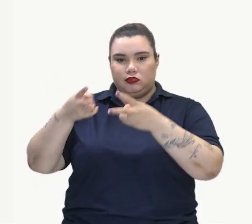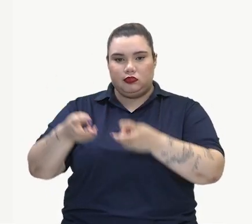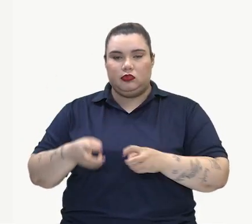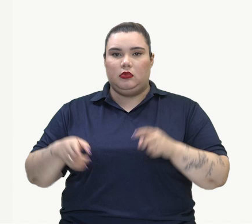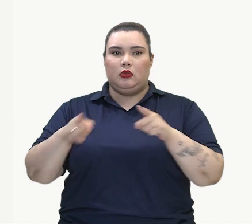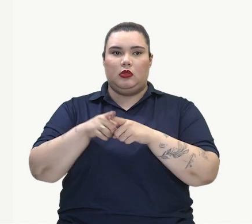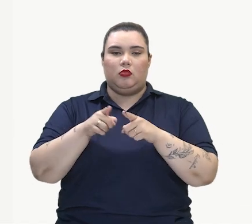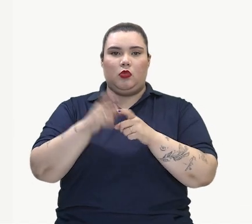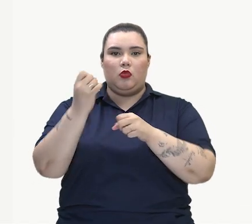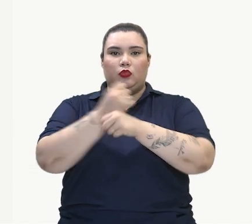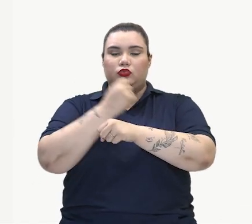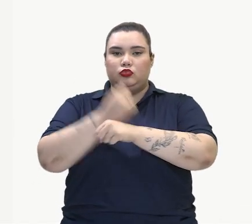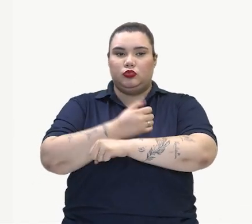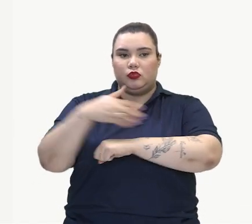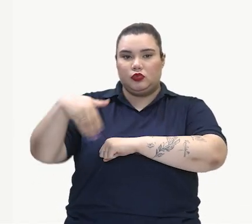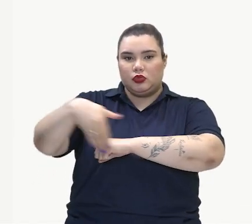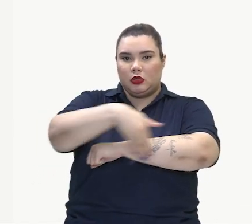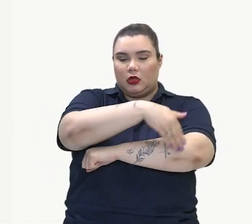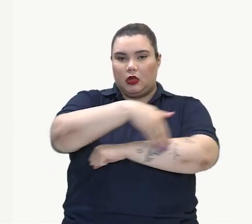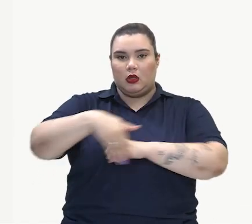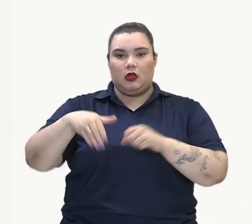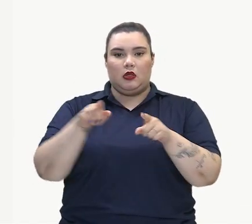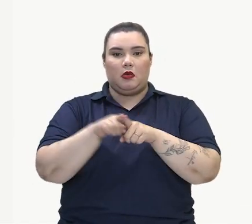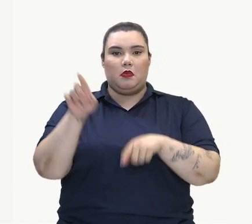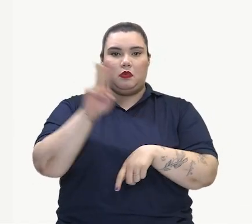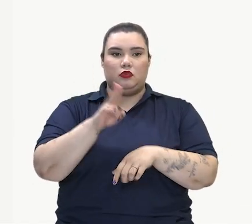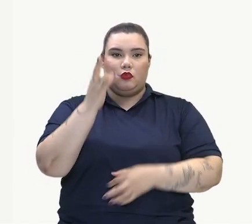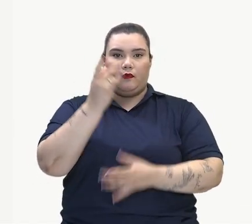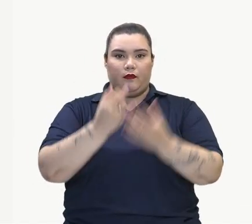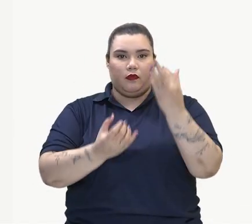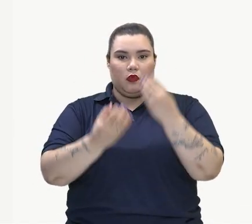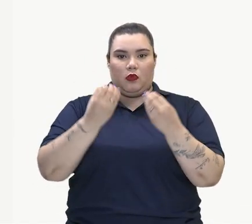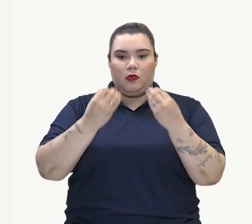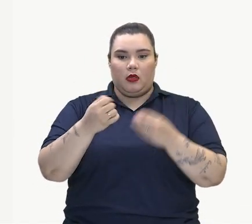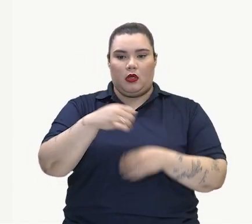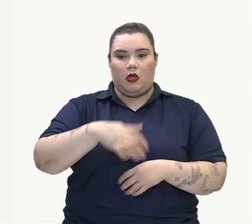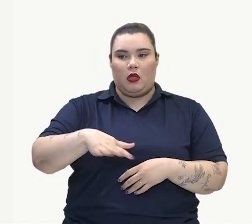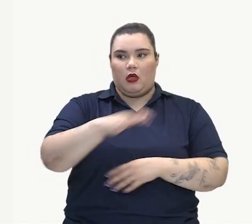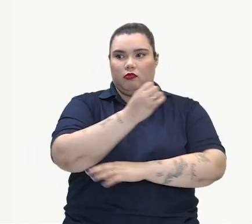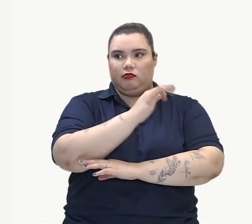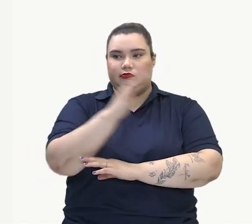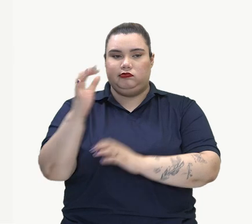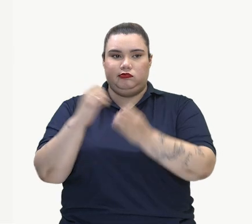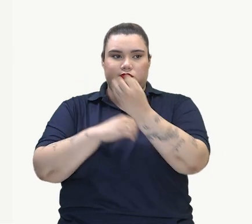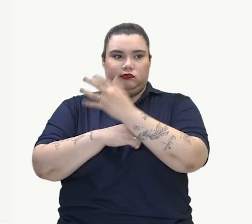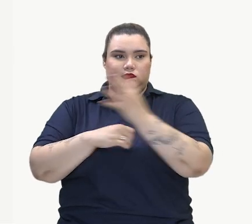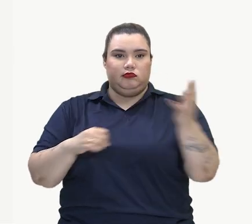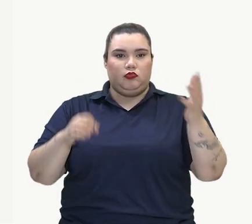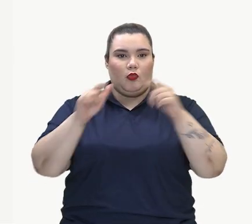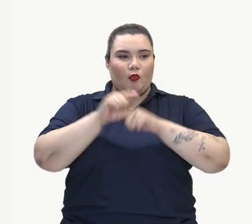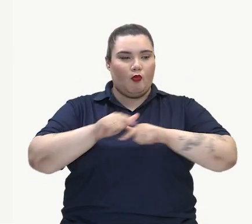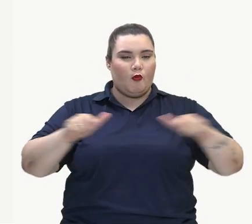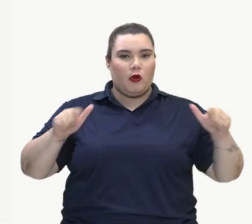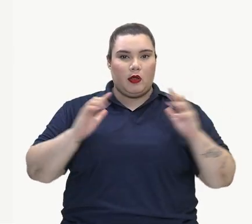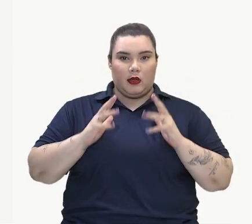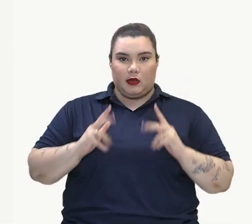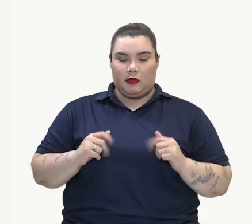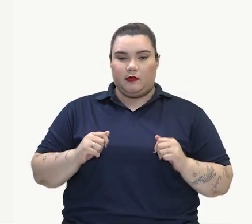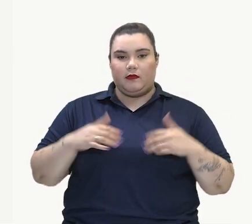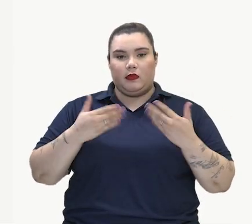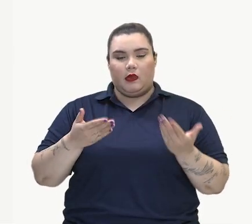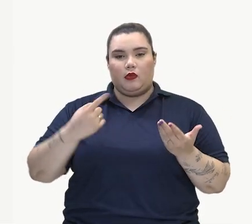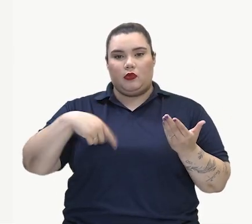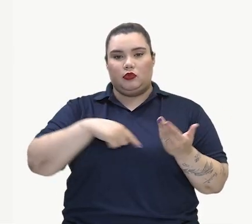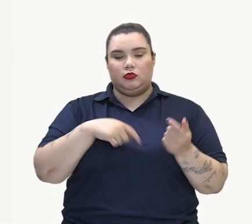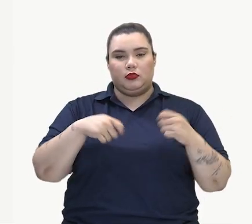de estradas e ainda o uso de fogo para a limpeza dessas áreas. Esse levantamento ele vai ajudar a gente a entender